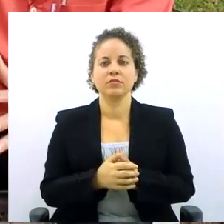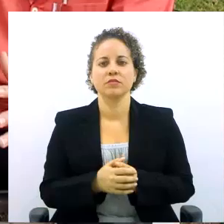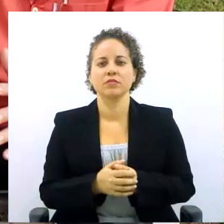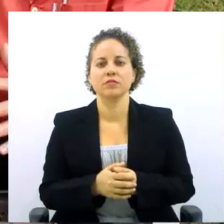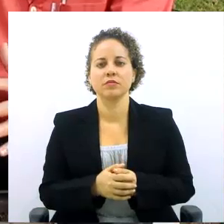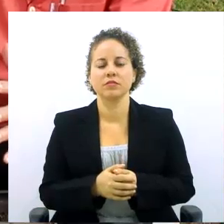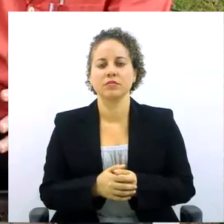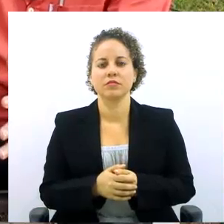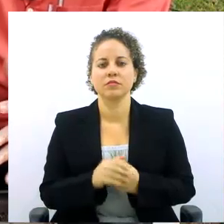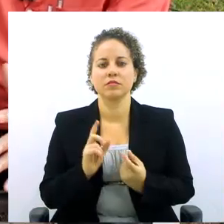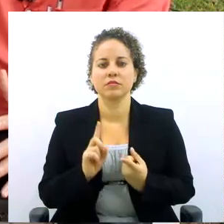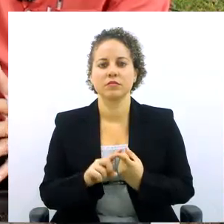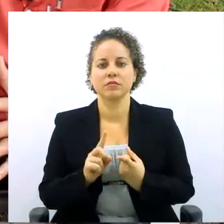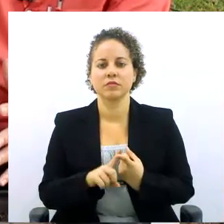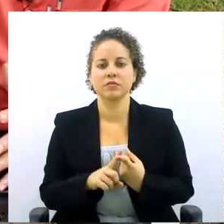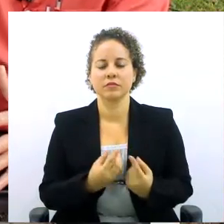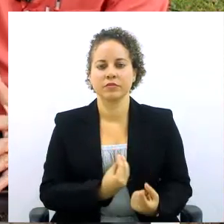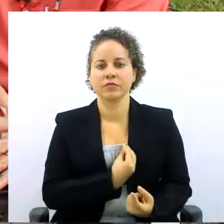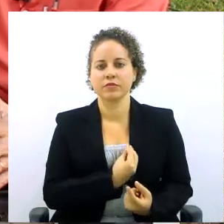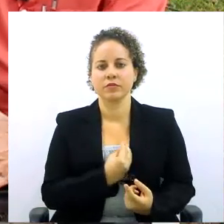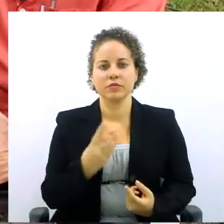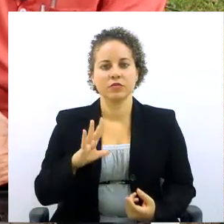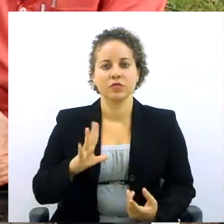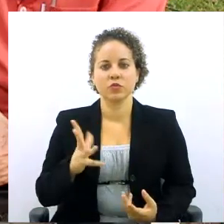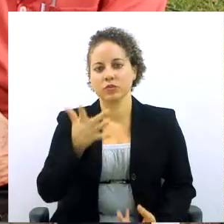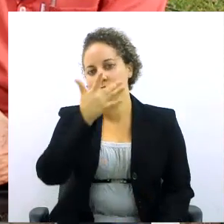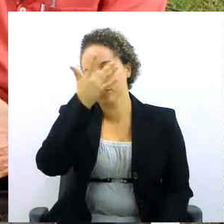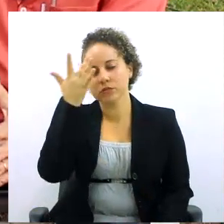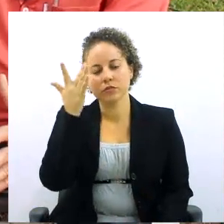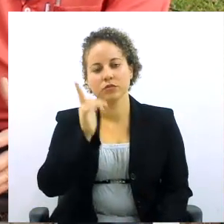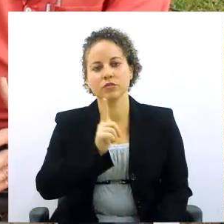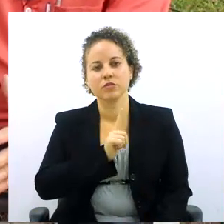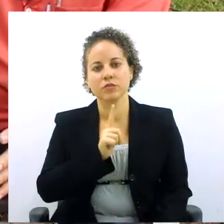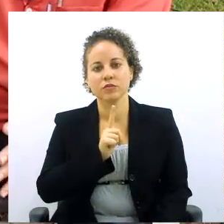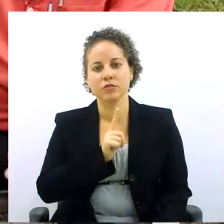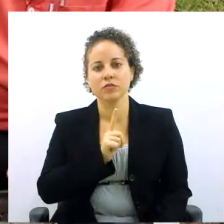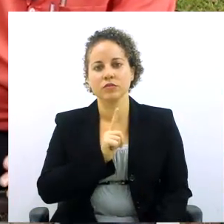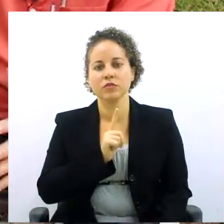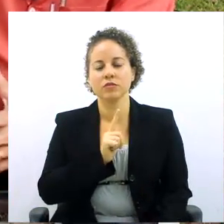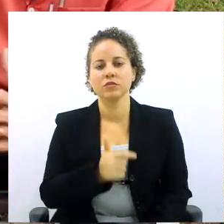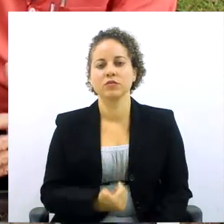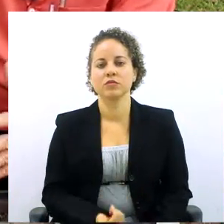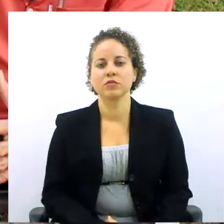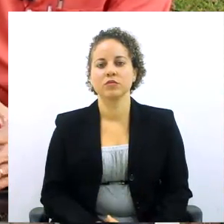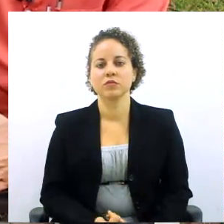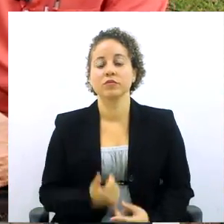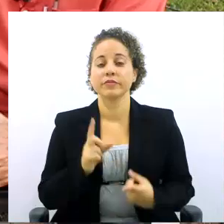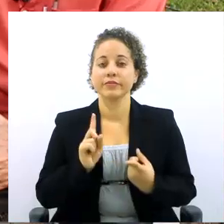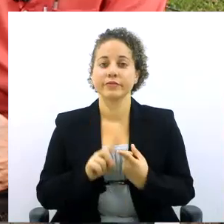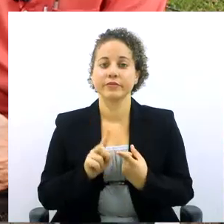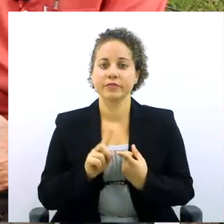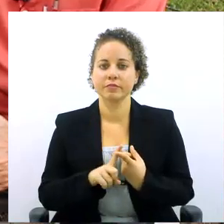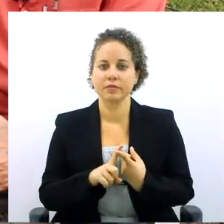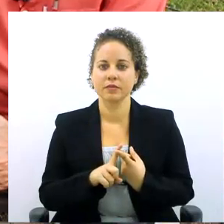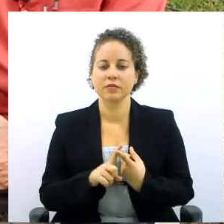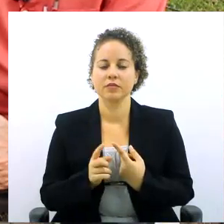e a gente fala até em vitais, muitas pessoas, claro, muitas pessoas, e de uma forma